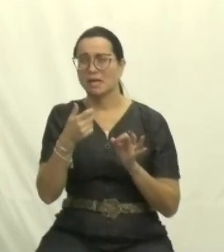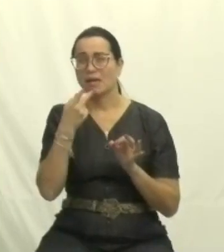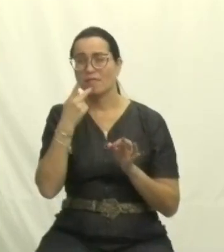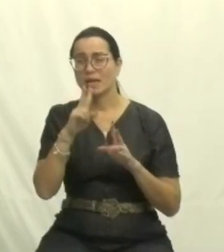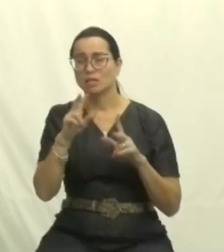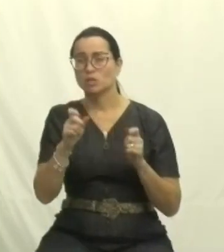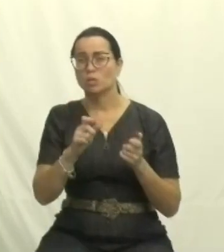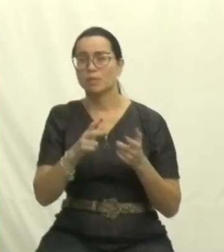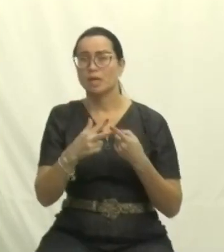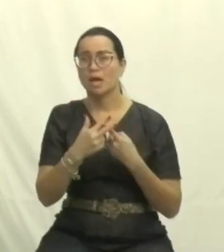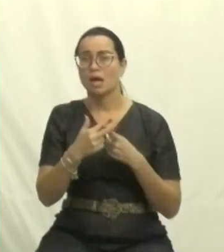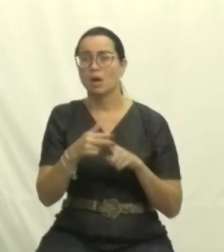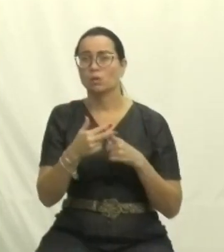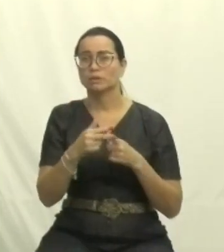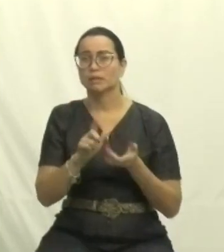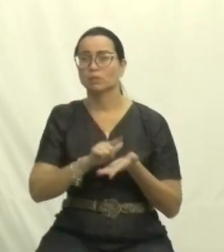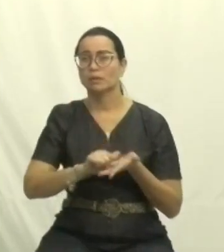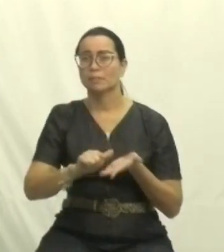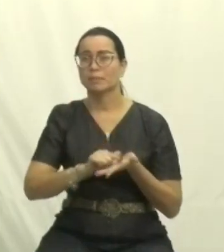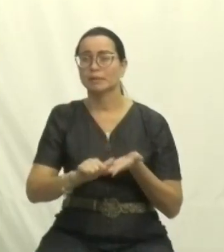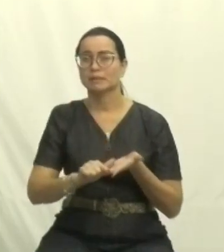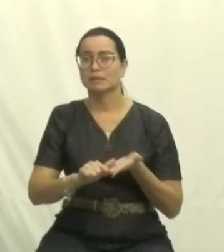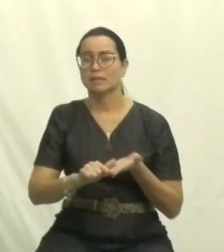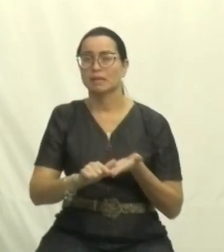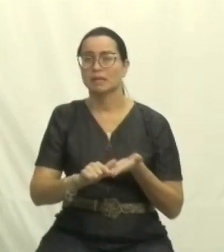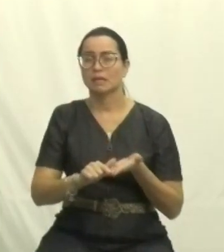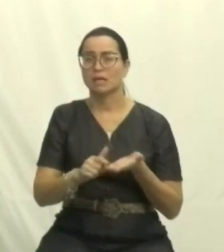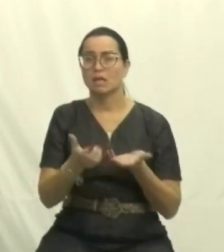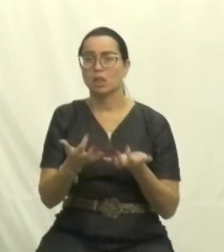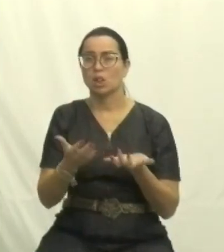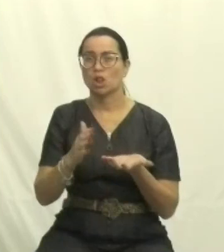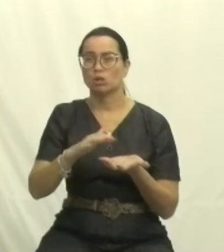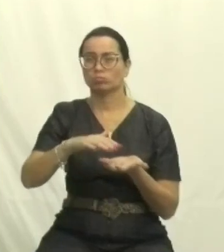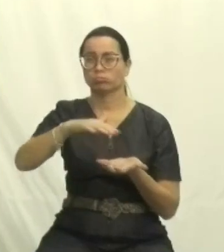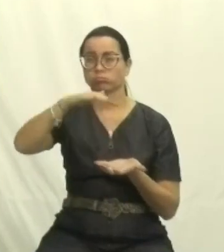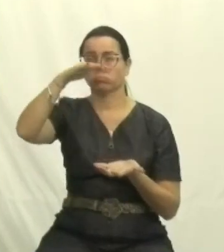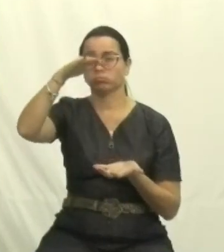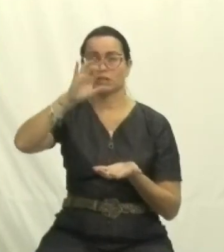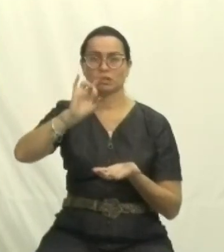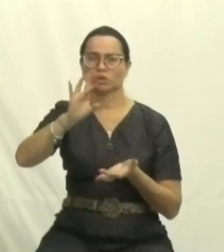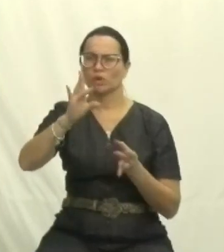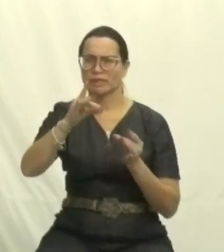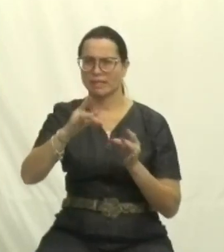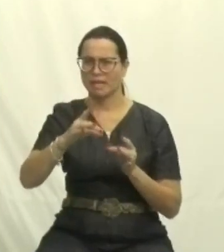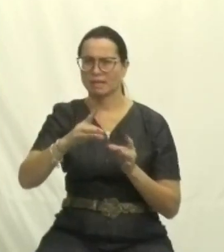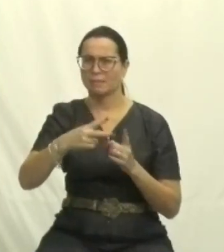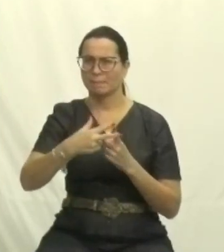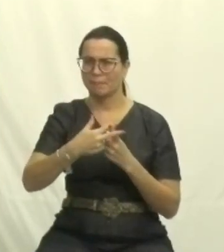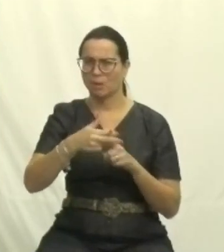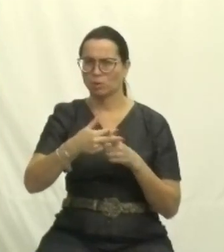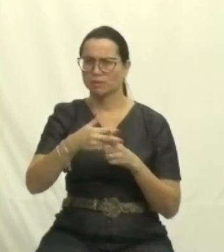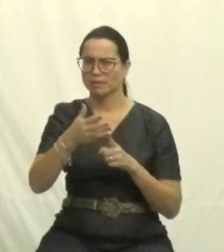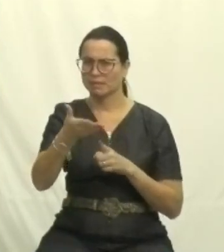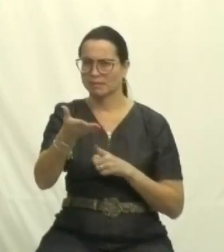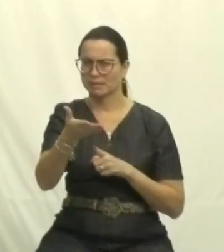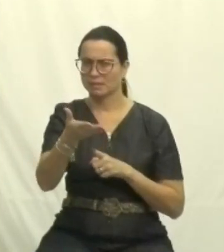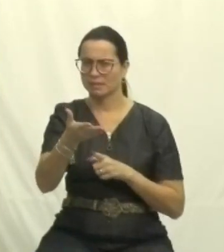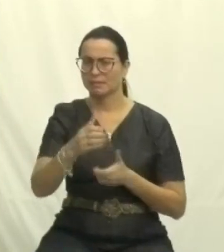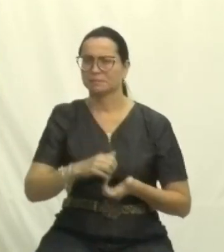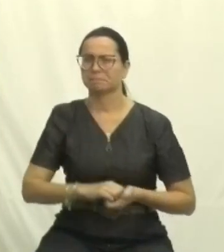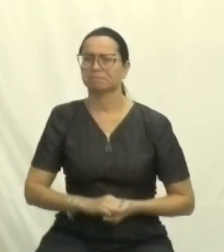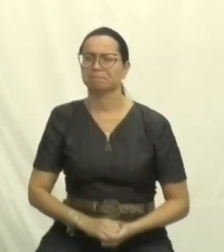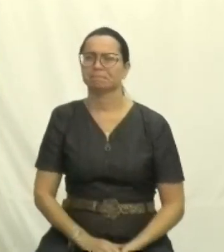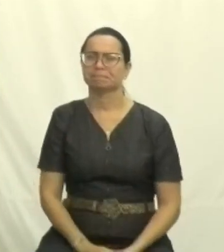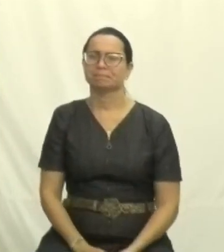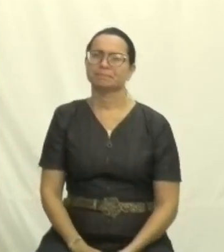limpeza, né, da quantidade de mato existente. Só esse detalhe para fazer constar no requerimento, até para ser um pouco